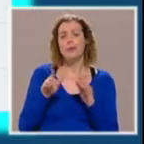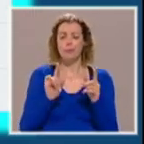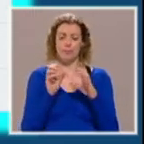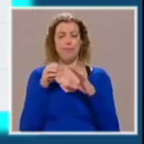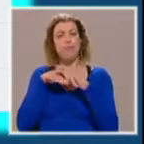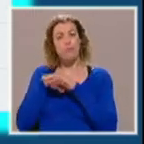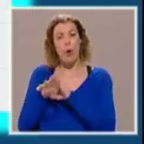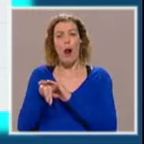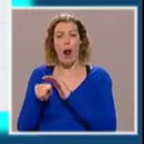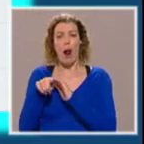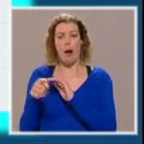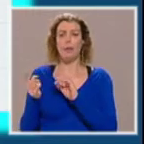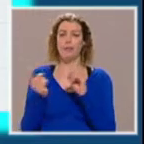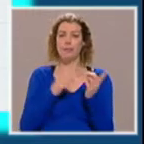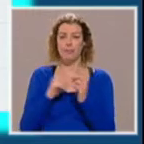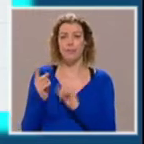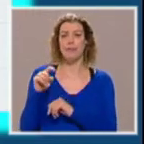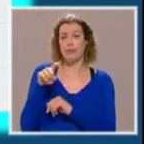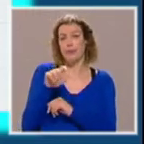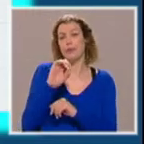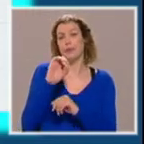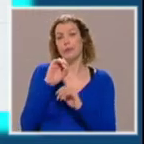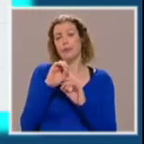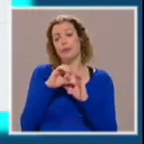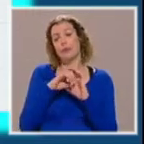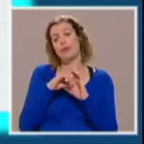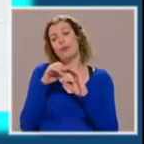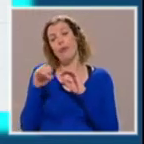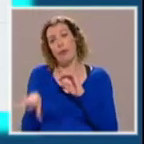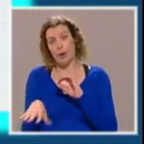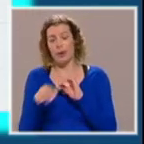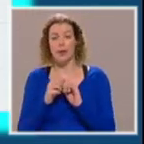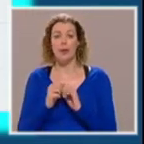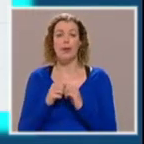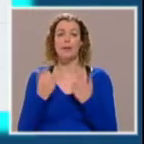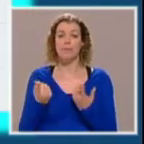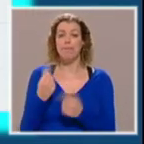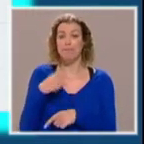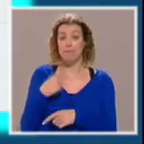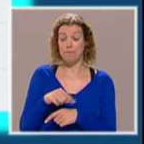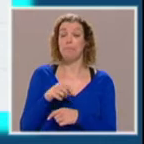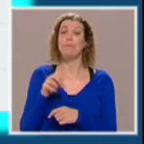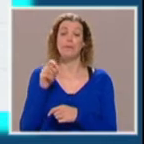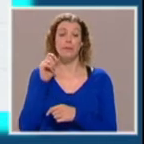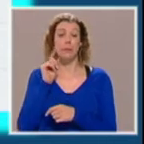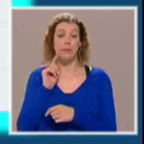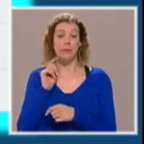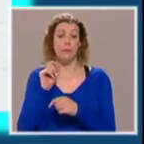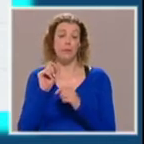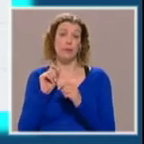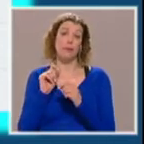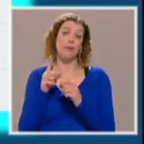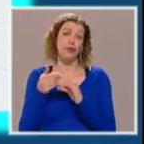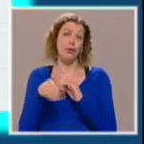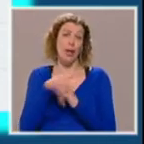armazenam e transportam os gametas até ao exterior. Temos os órgãos genitais externos, que já